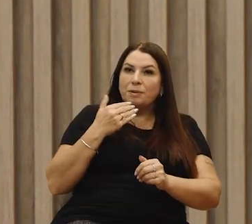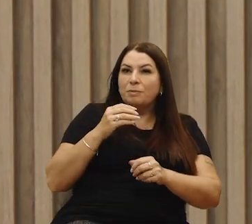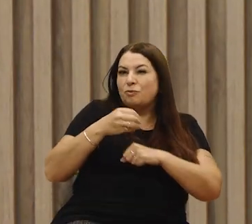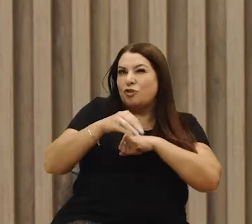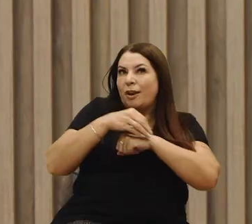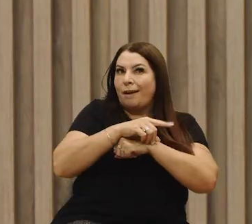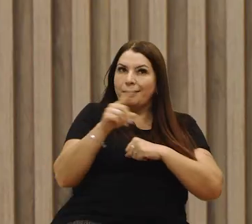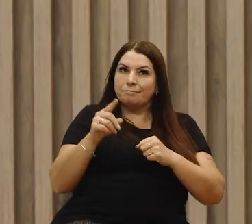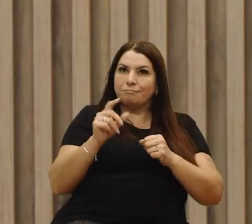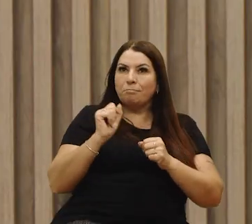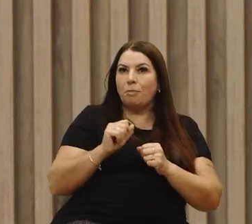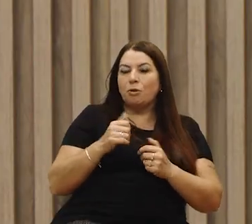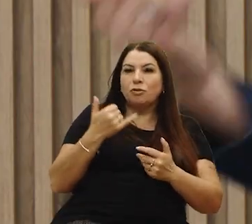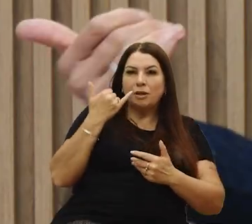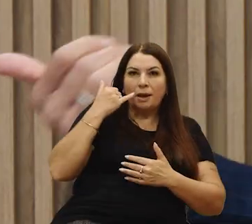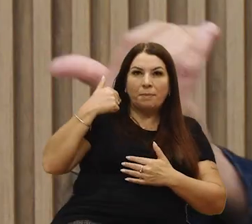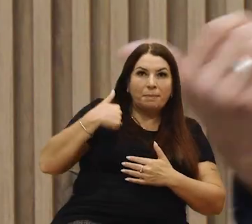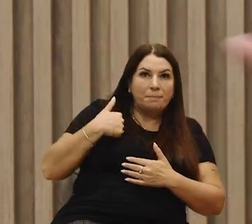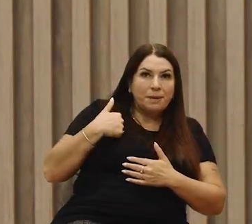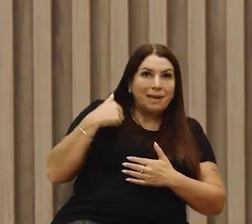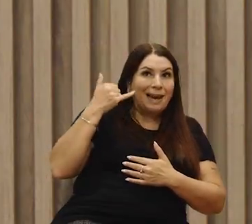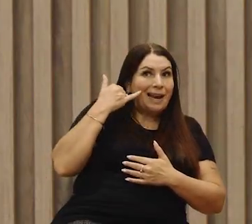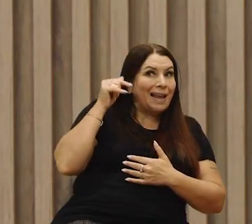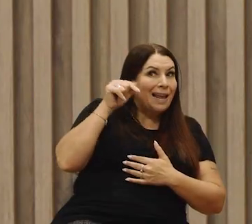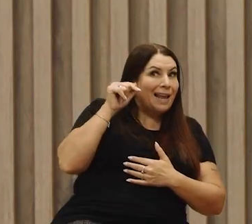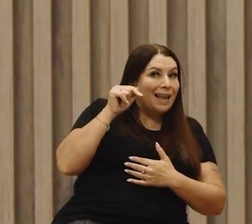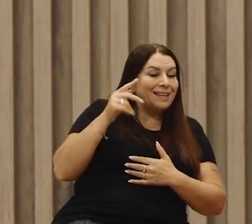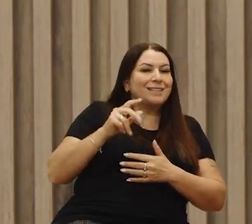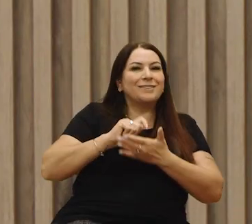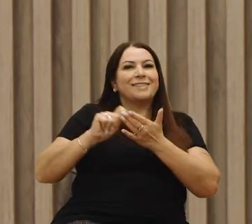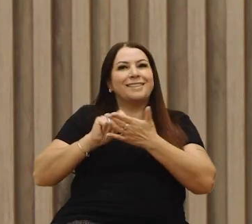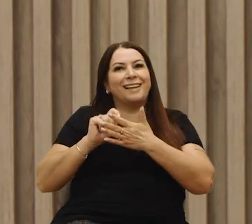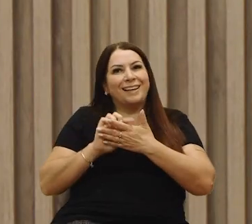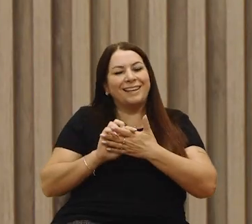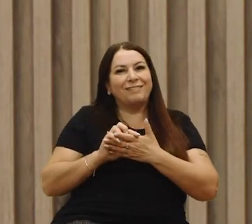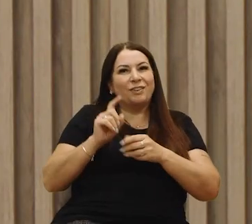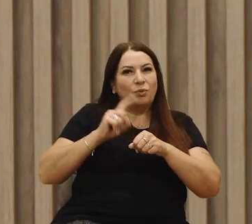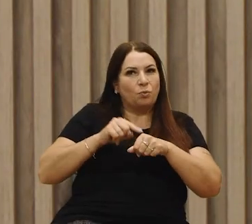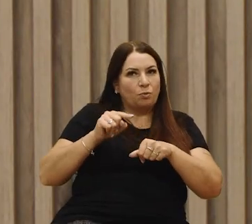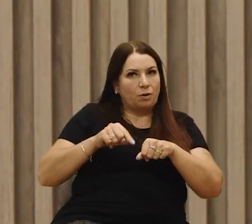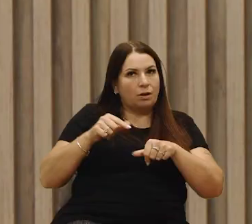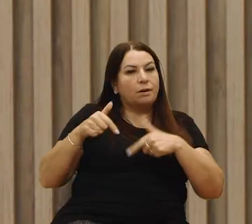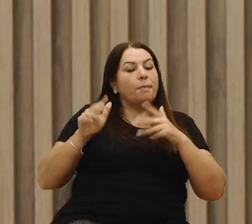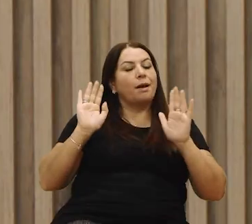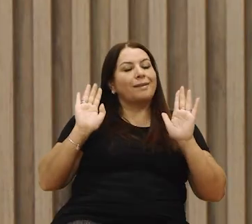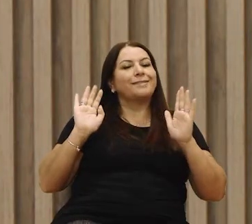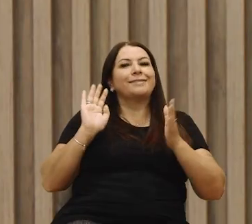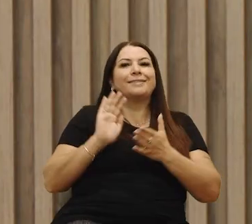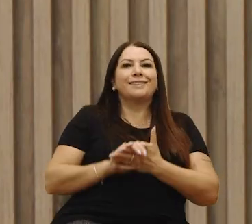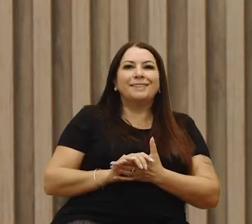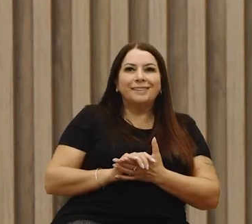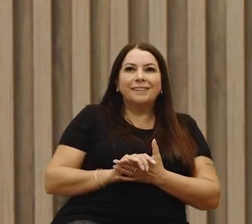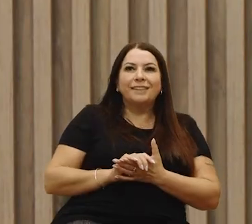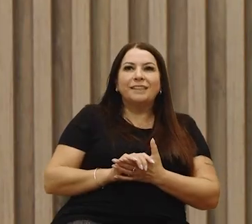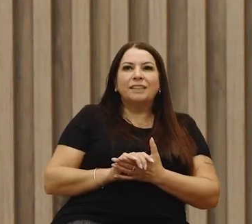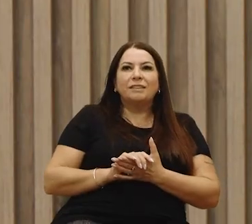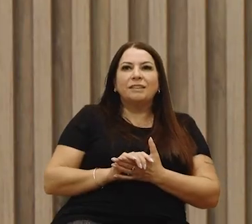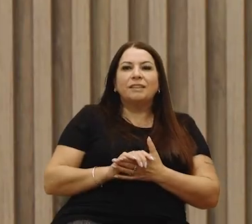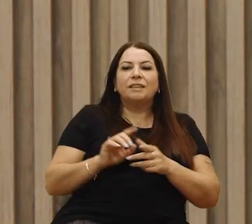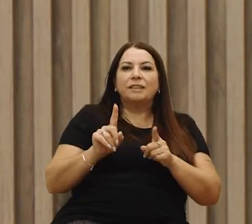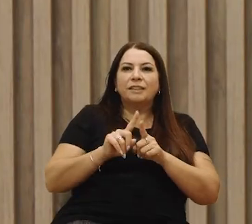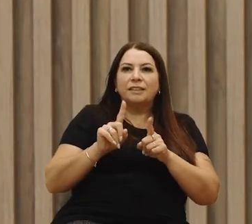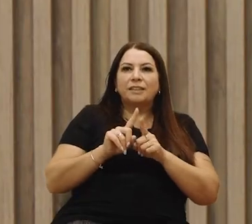dicas. Pode ligar para mim. Liguem ou escrevam. Em horário de trabalho. No horário de trabalho, né?